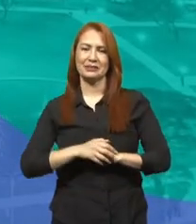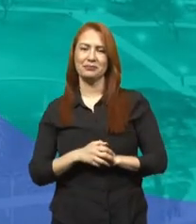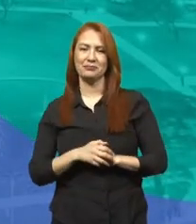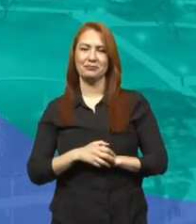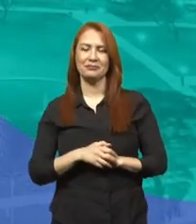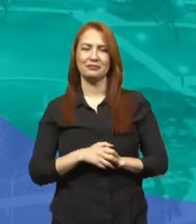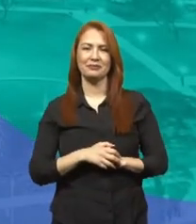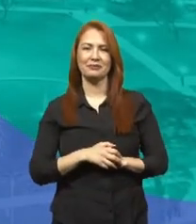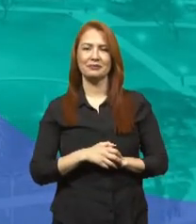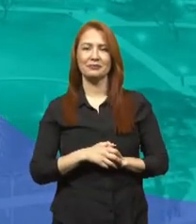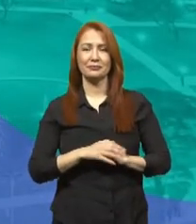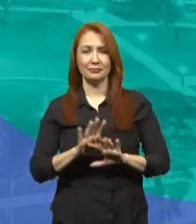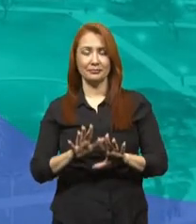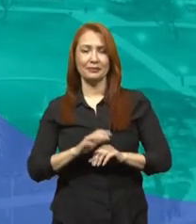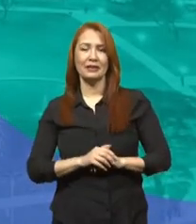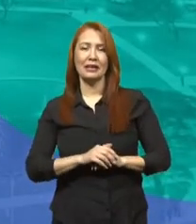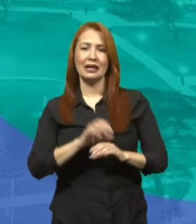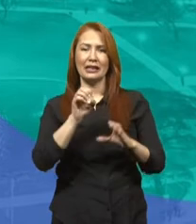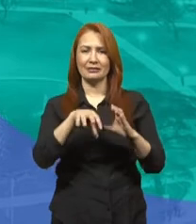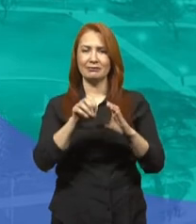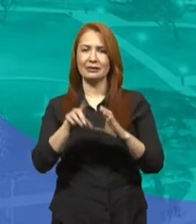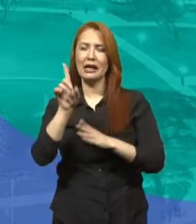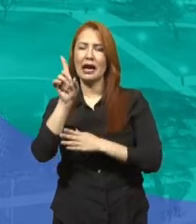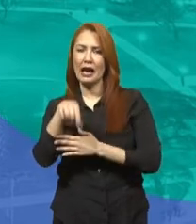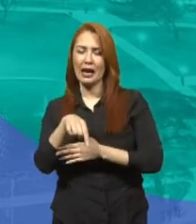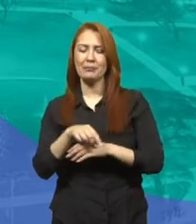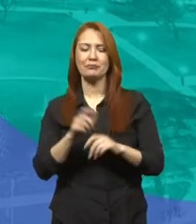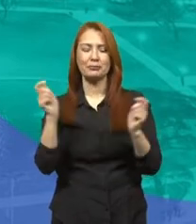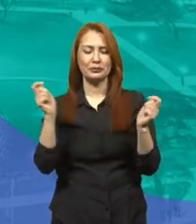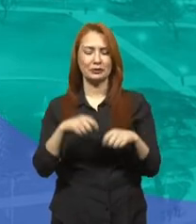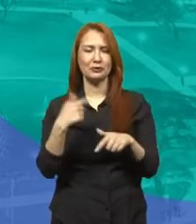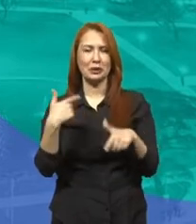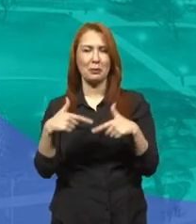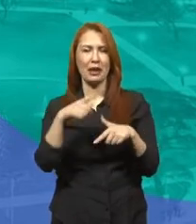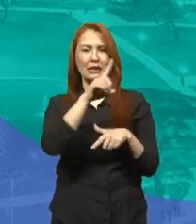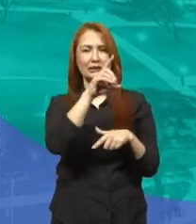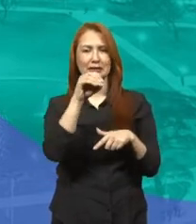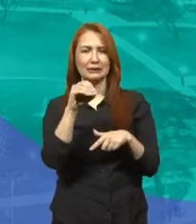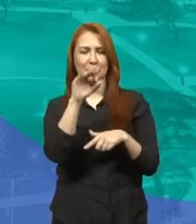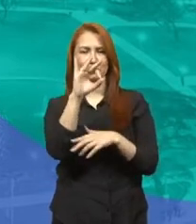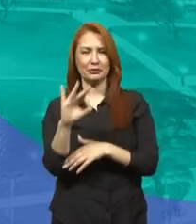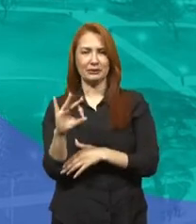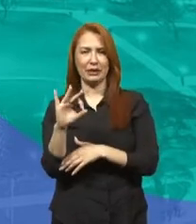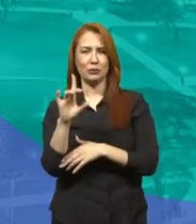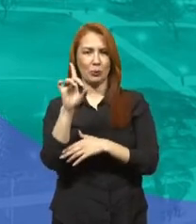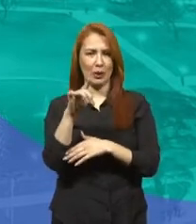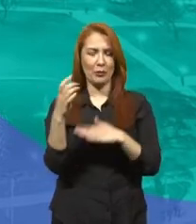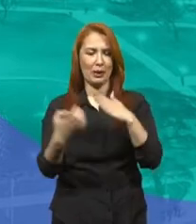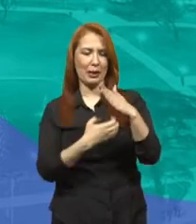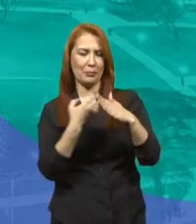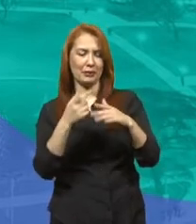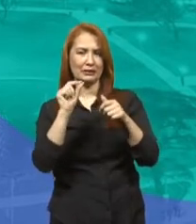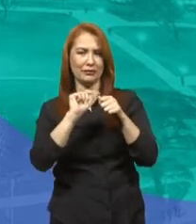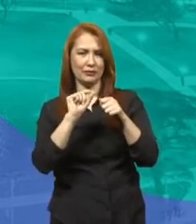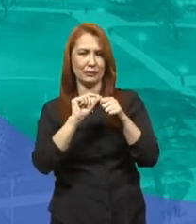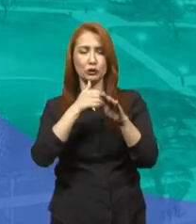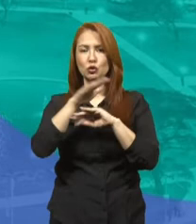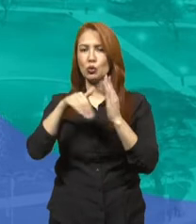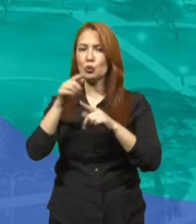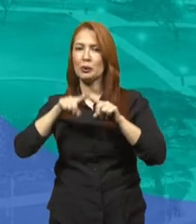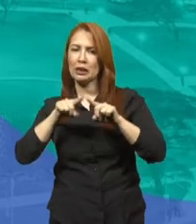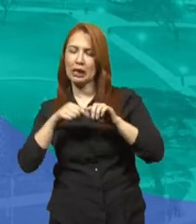é possível, sim, trabalhar eles 100%. É o que a cooperativa faz. Todo o material que entra para a